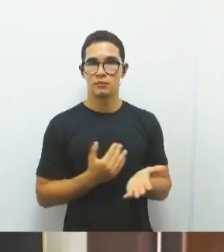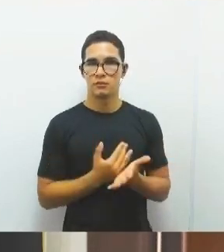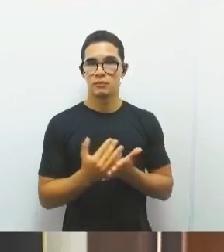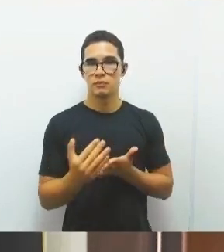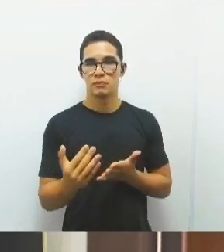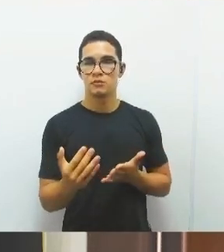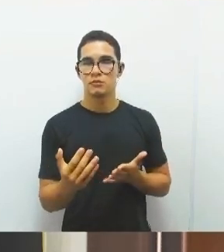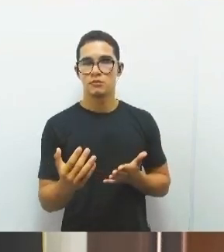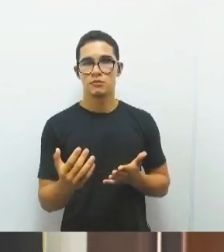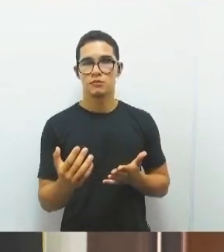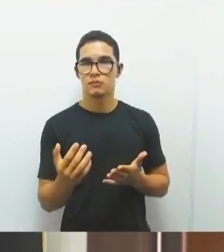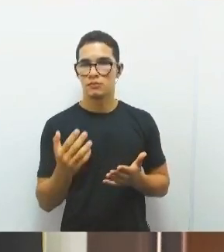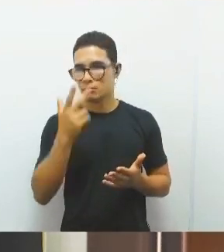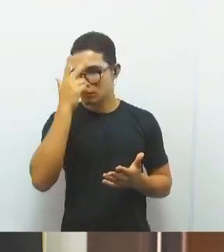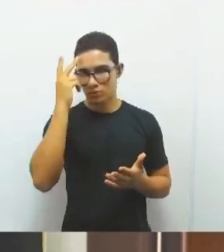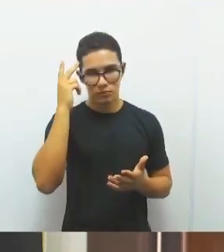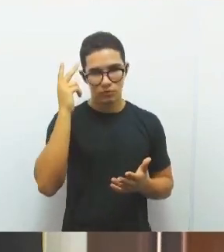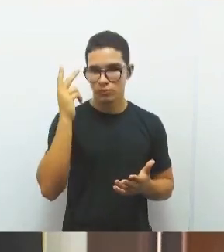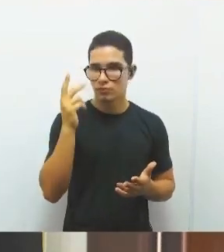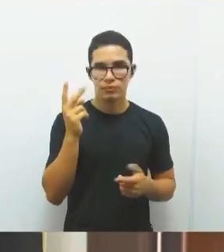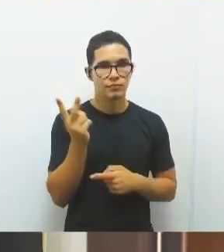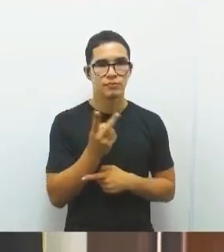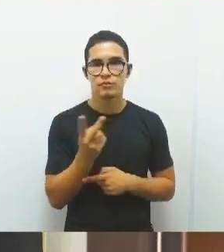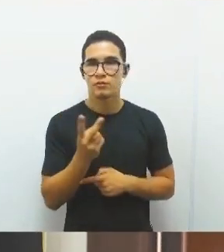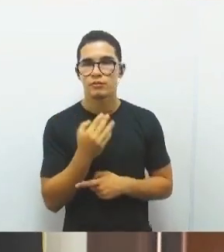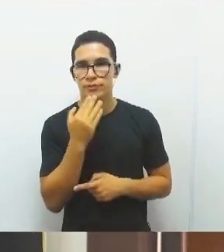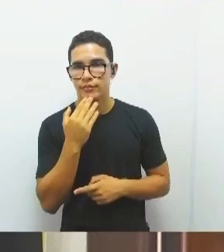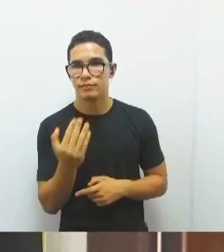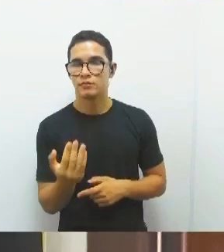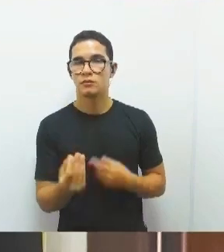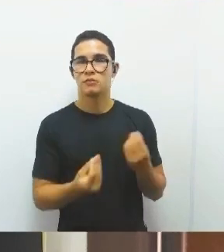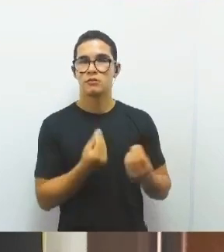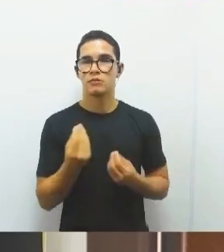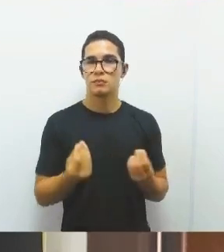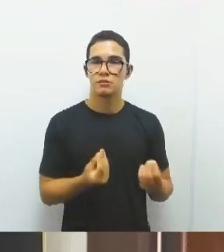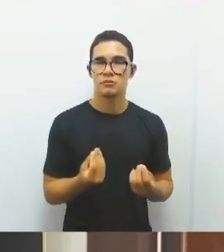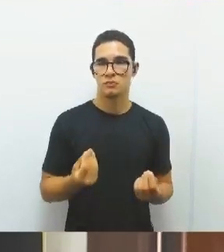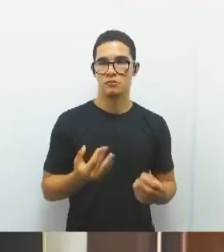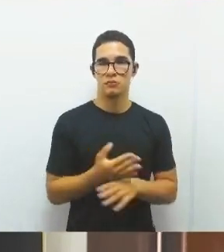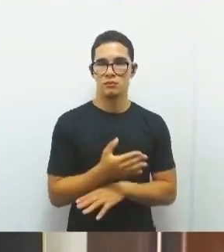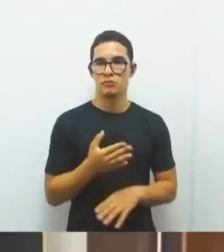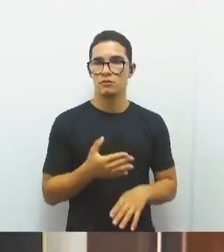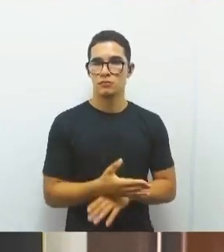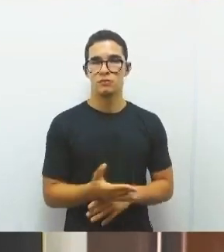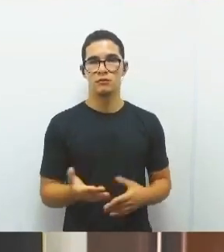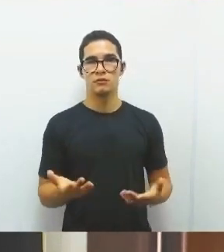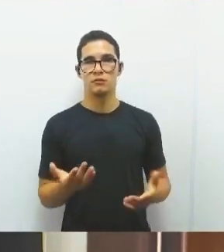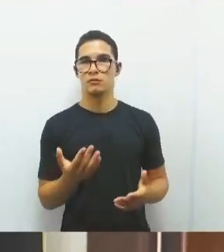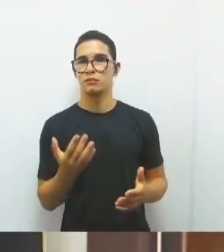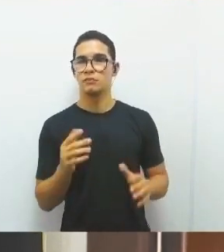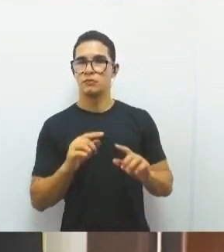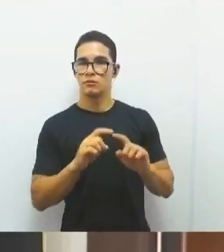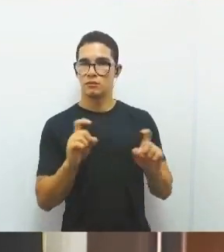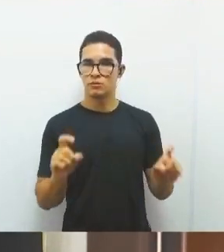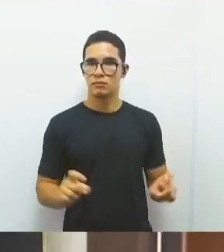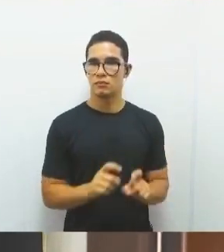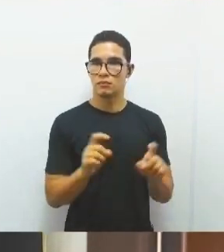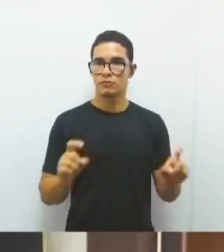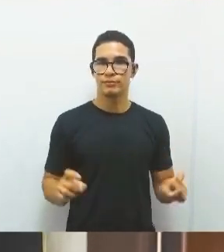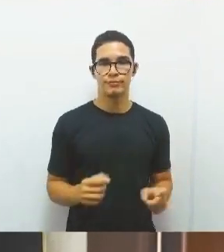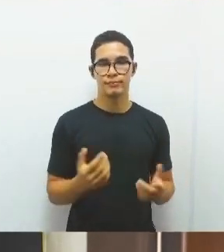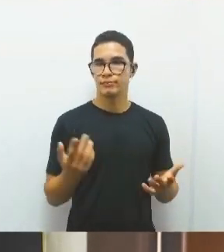momento que abriu as pessoas não me procuram pedindo como que a gente consegue entrar no site e o site tá sempre fora do